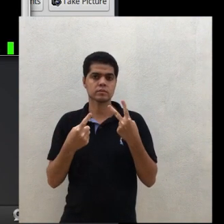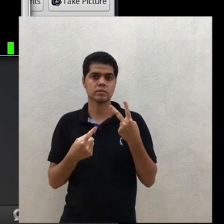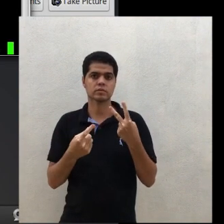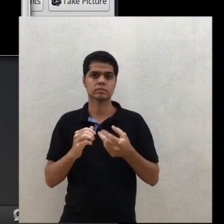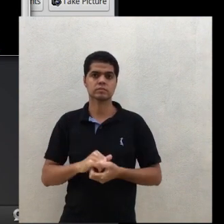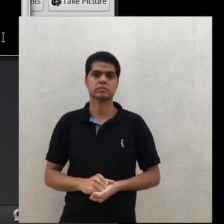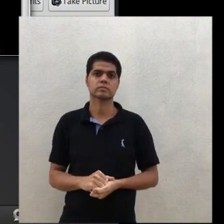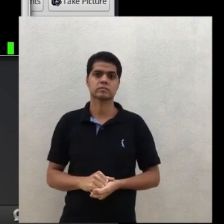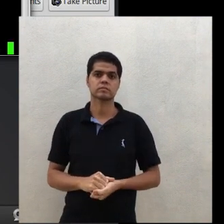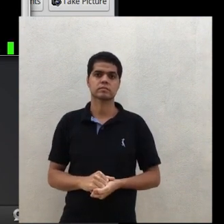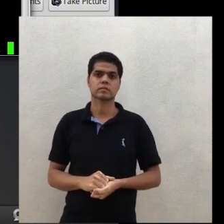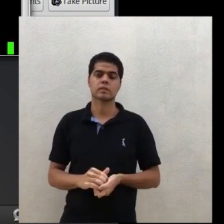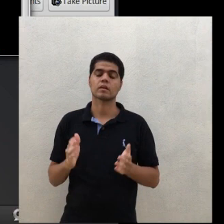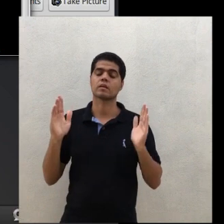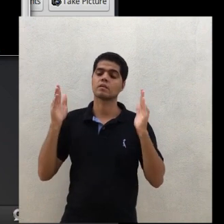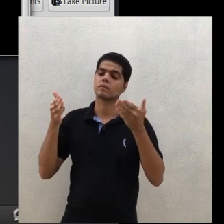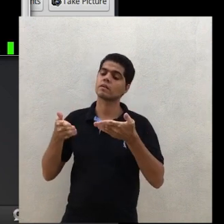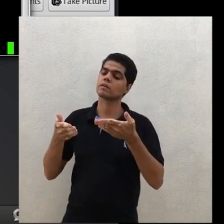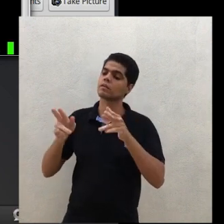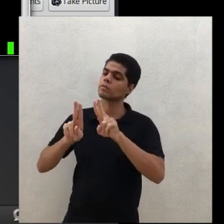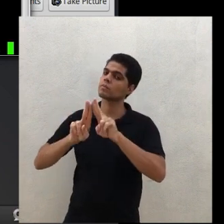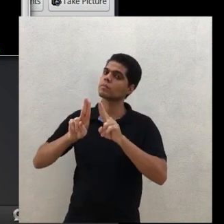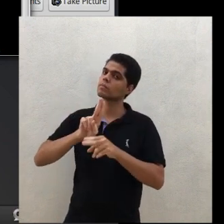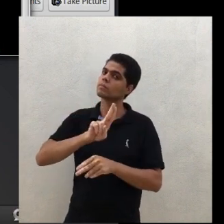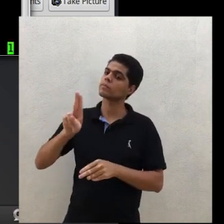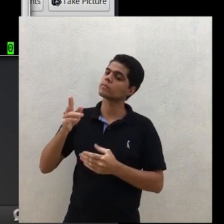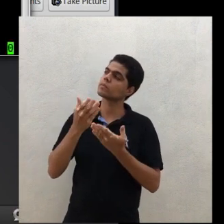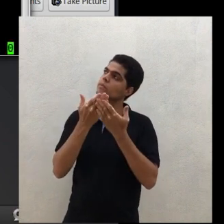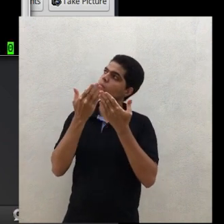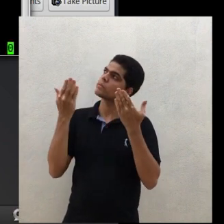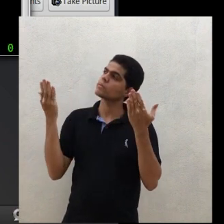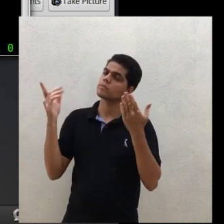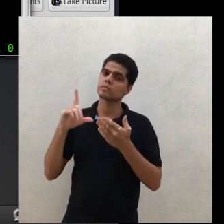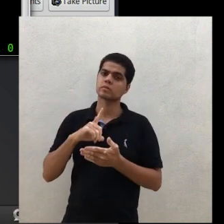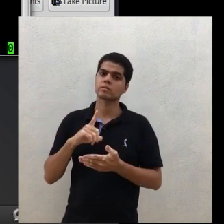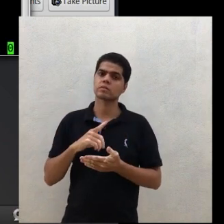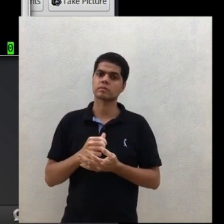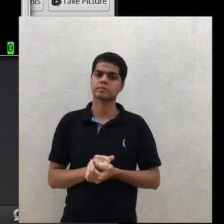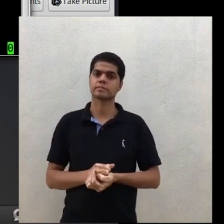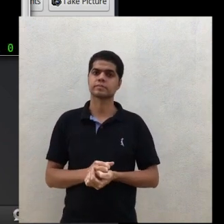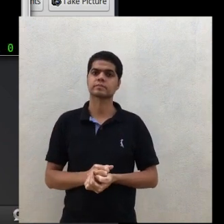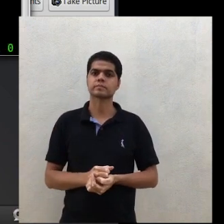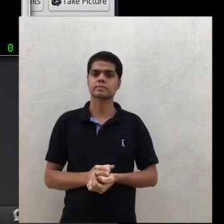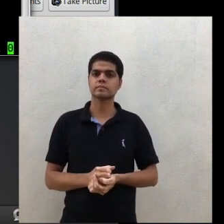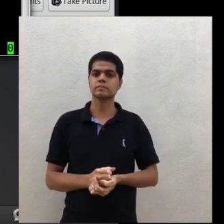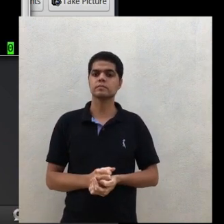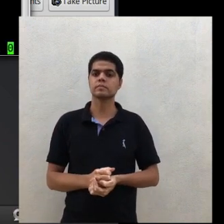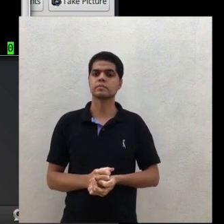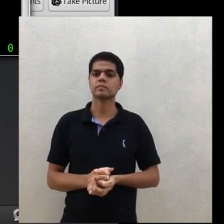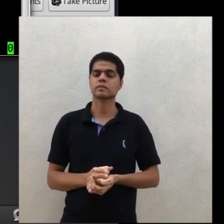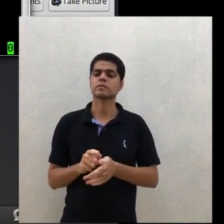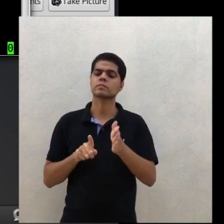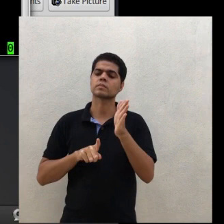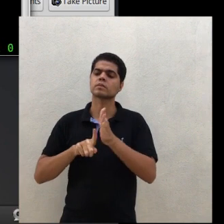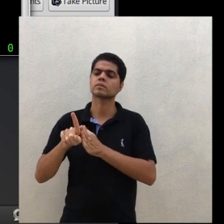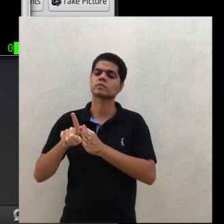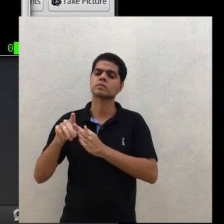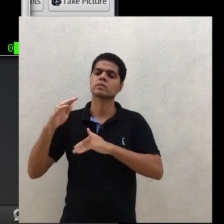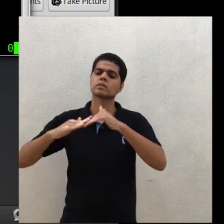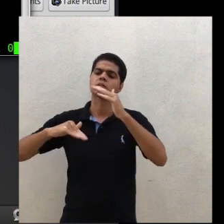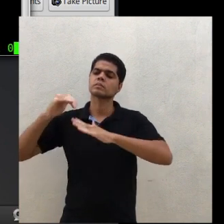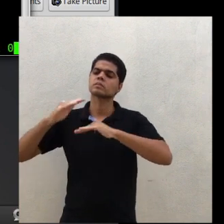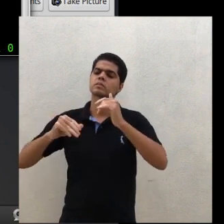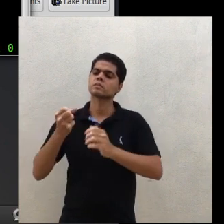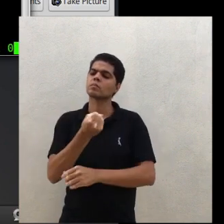no próprio prompt de comando, com a capacitação 10 anos. Opa.